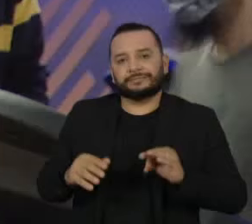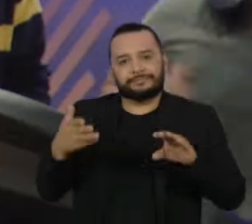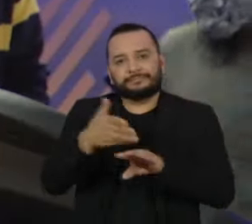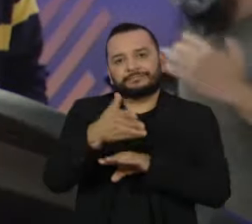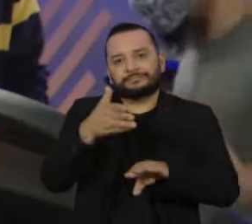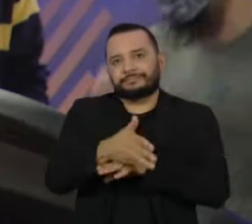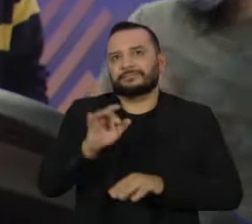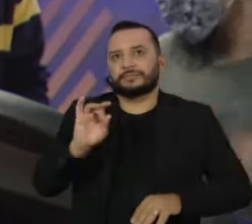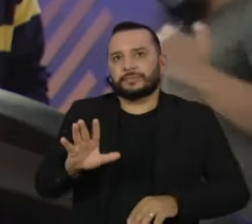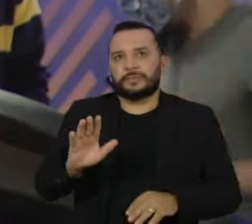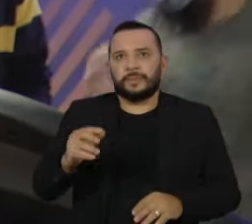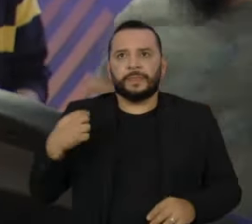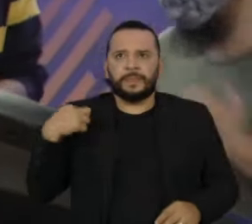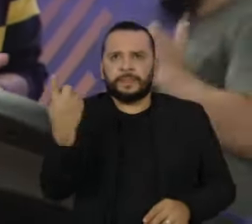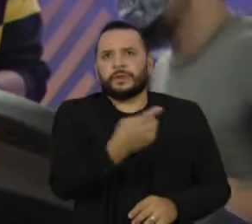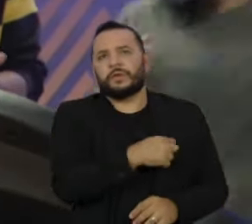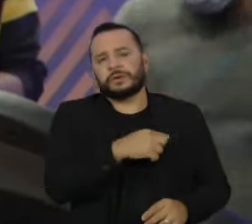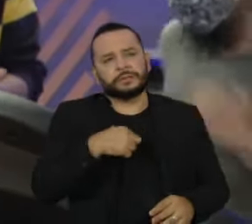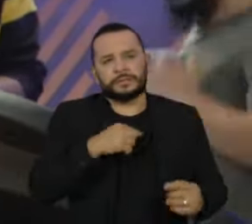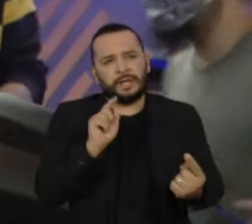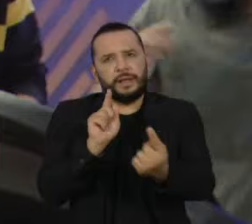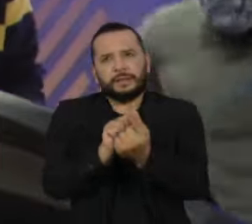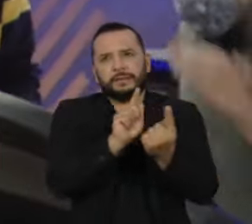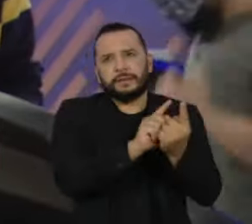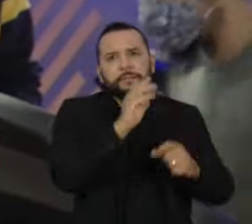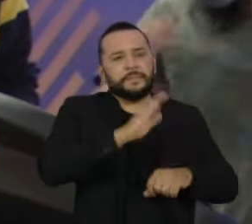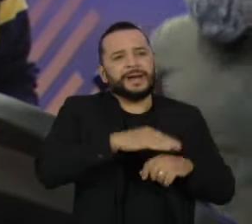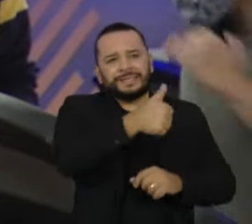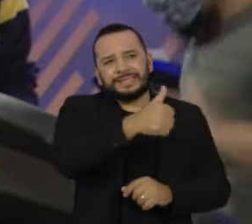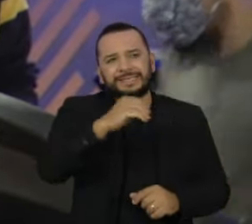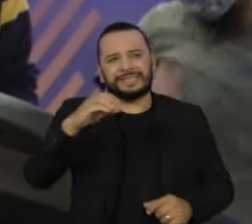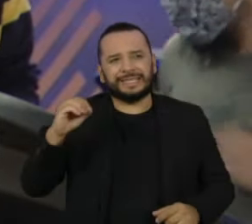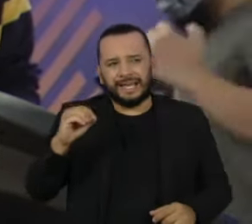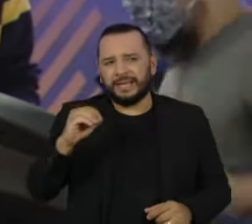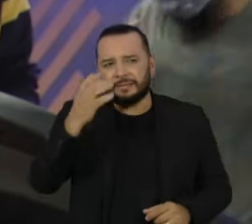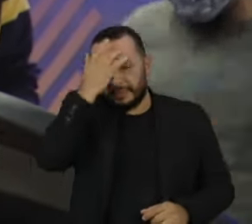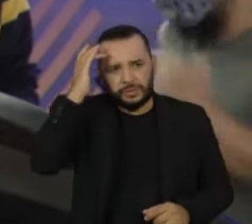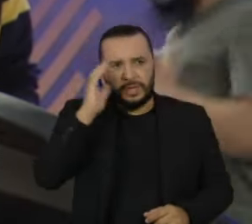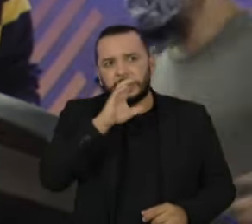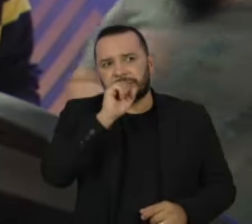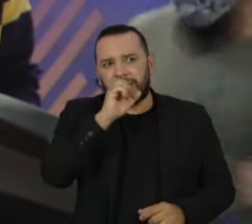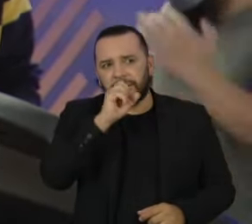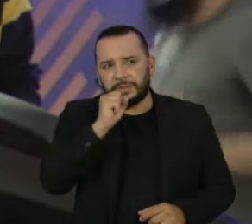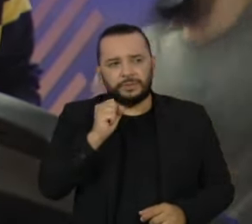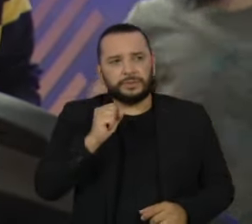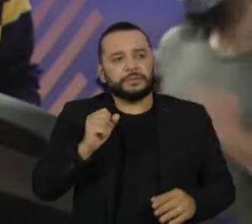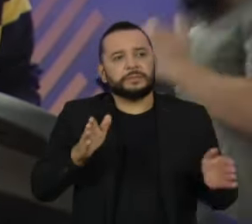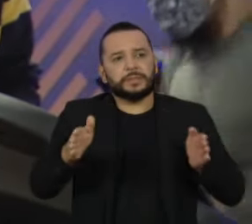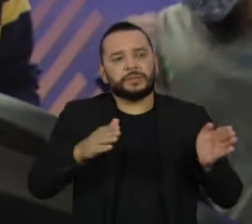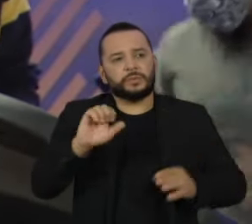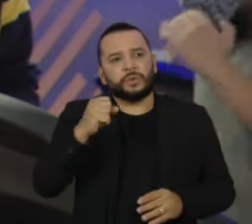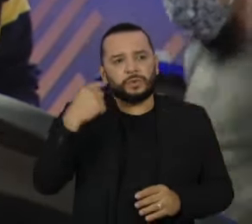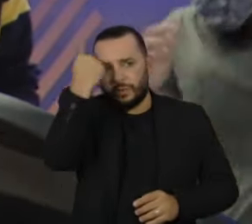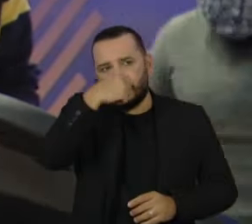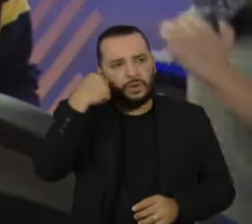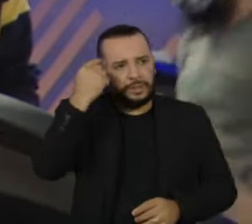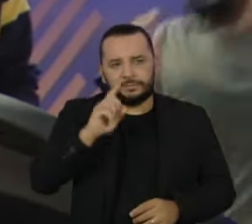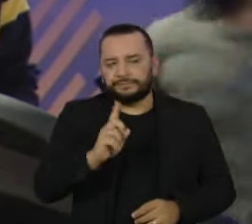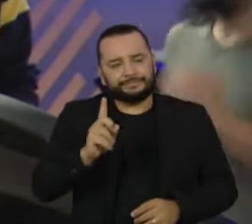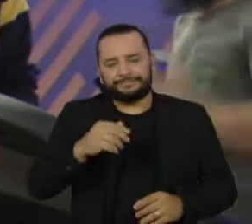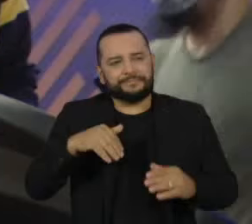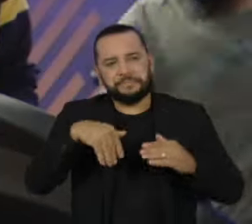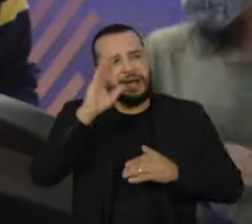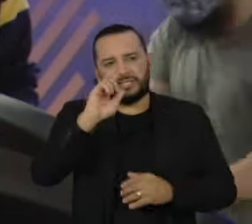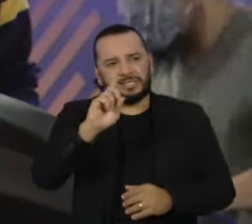exercícios. A gente não chegou a atender mais de 100 clientes num sábado durante 8 horas e nem mais de